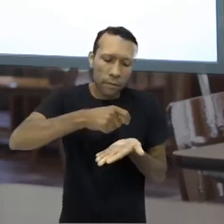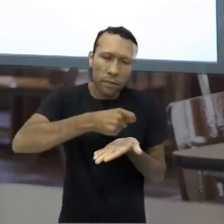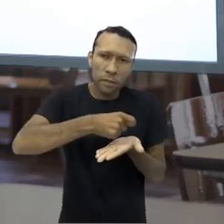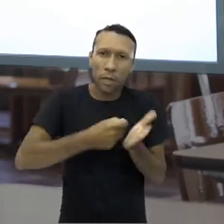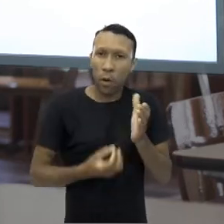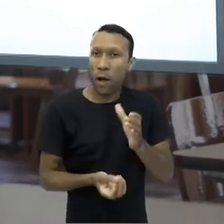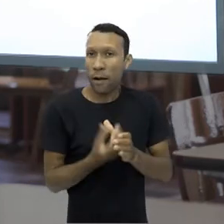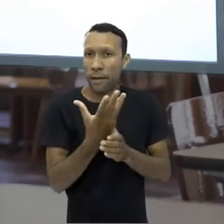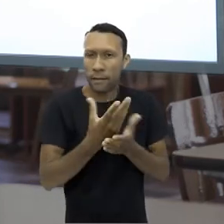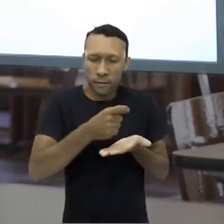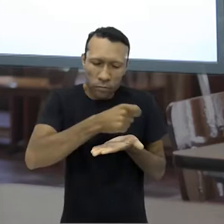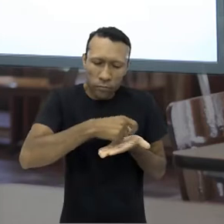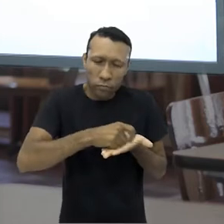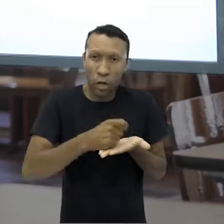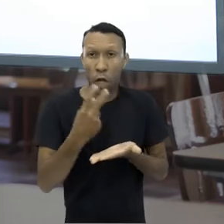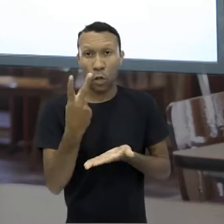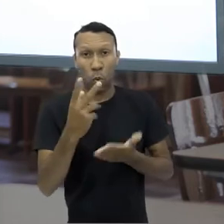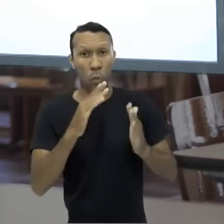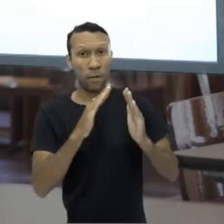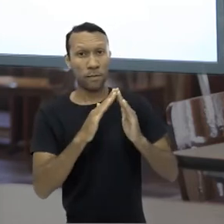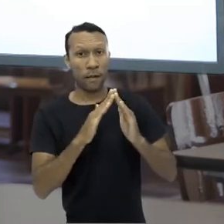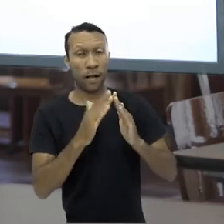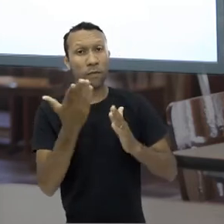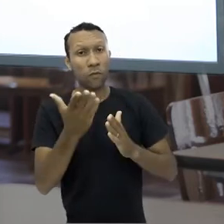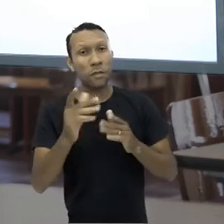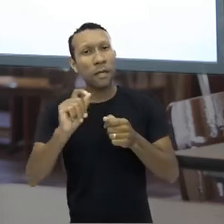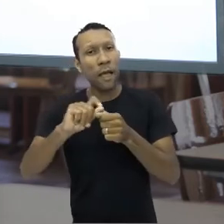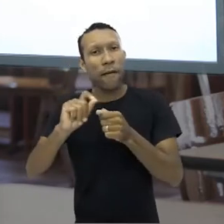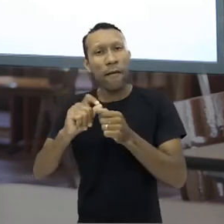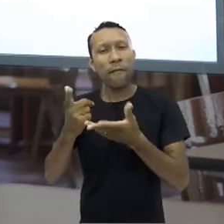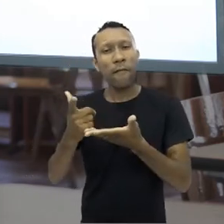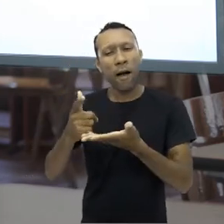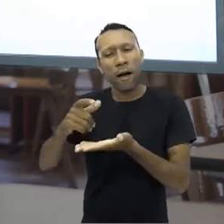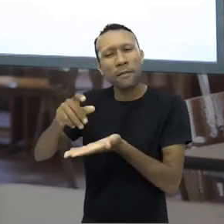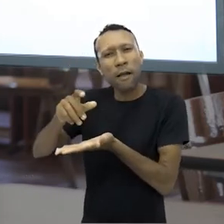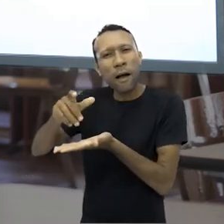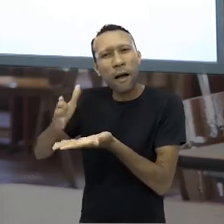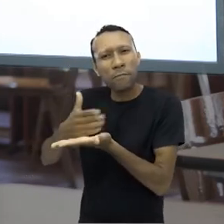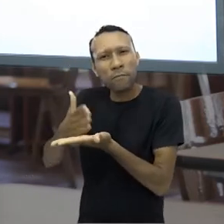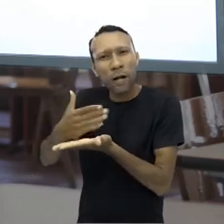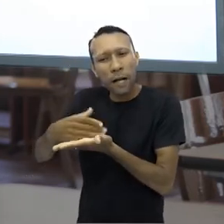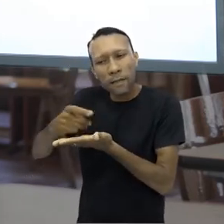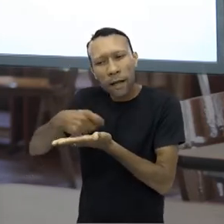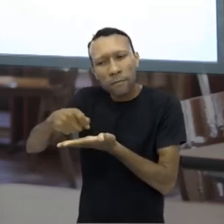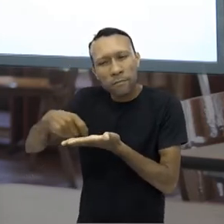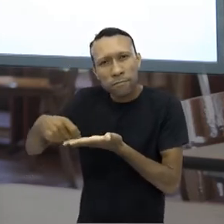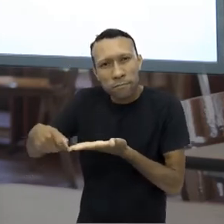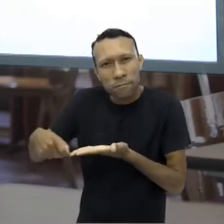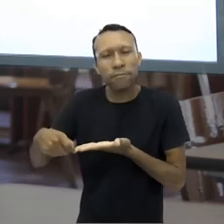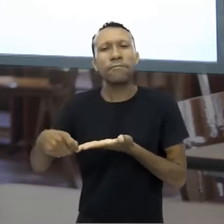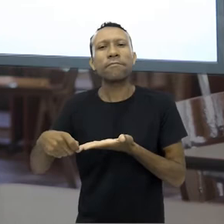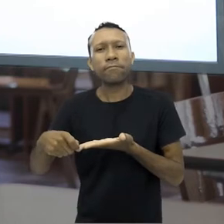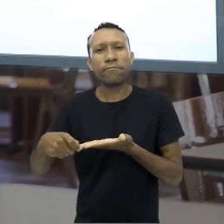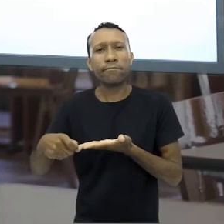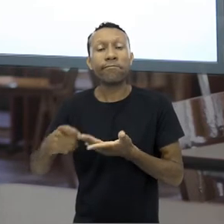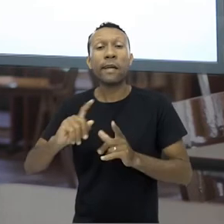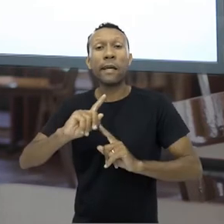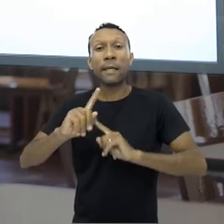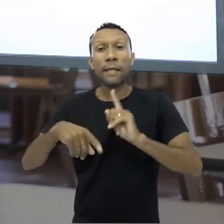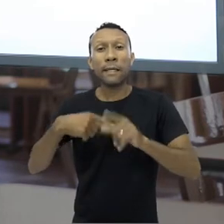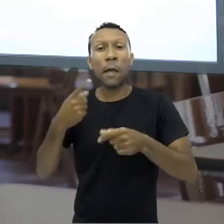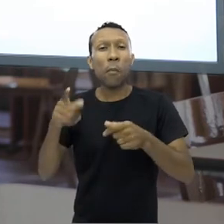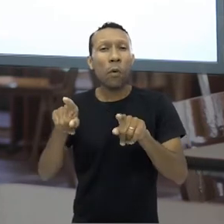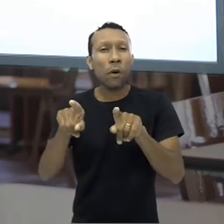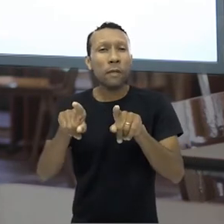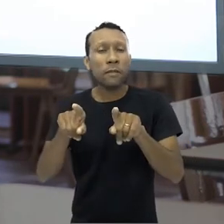baixa de duas casas, tá certo? Aí a gente vai, eu quero que vocês façam esse desenho na casa de vocês, no caderno de vocês, tá bom? E depois vocês podem fazer